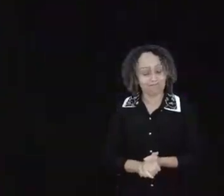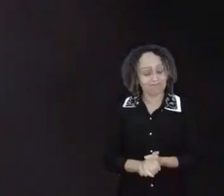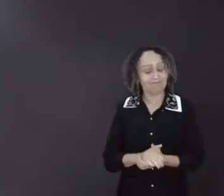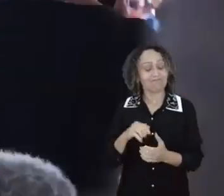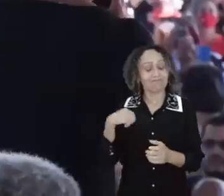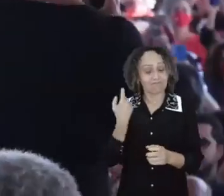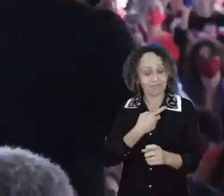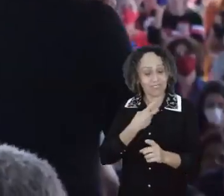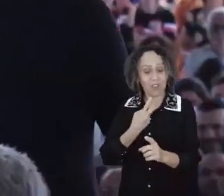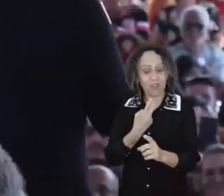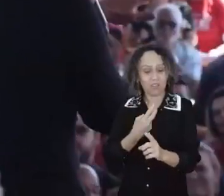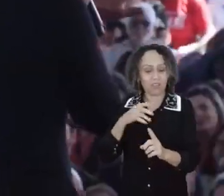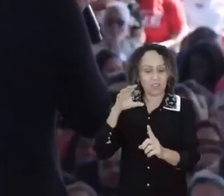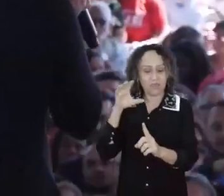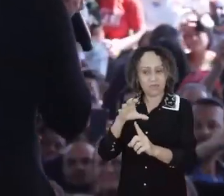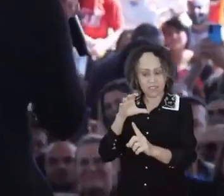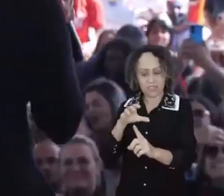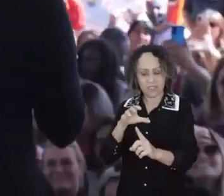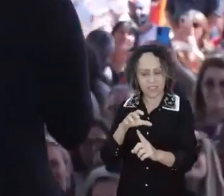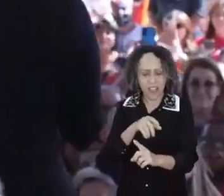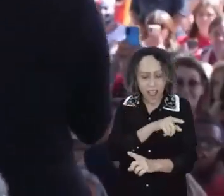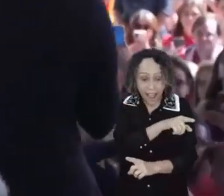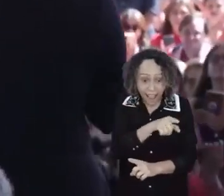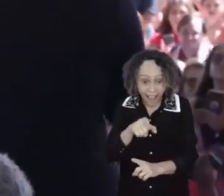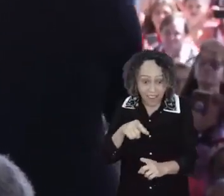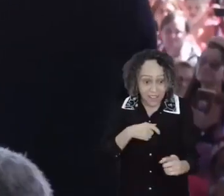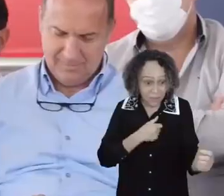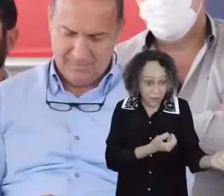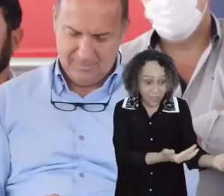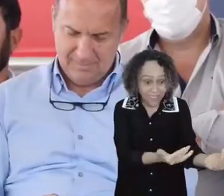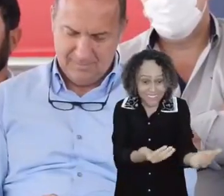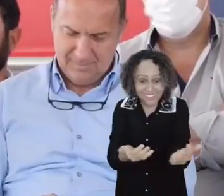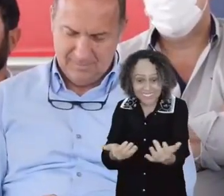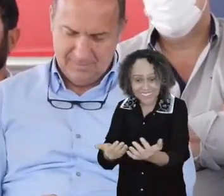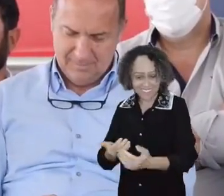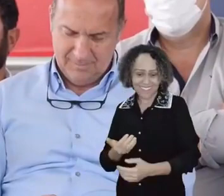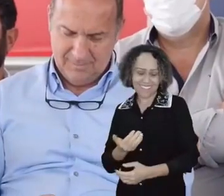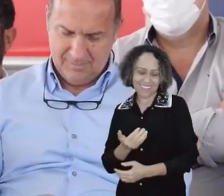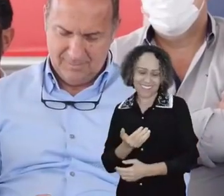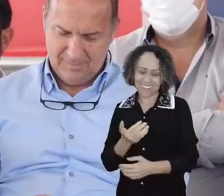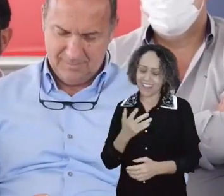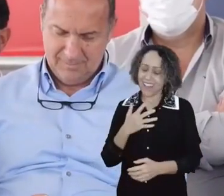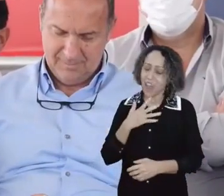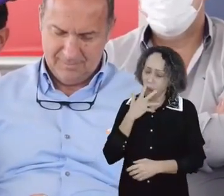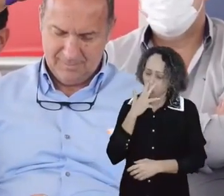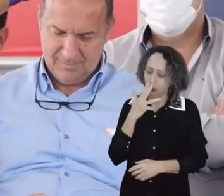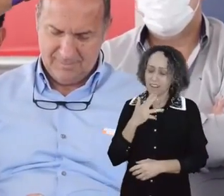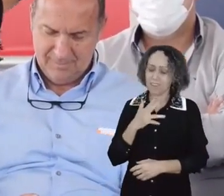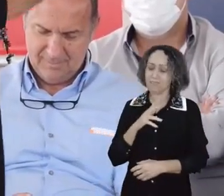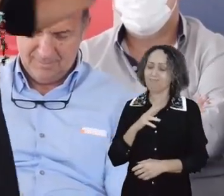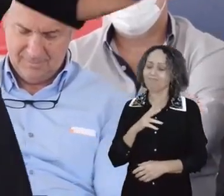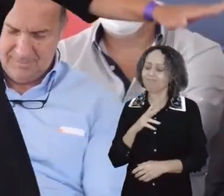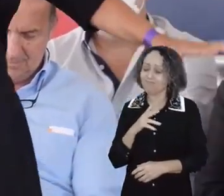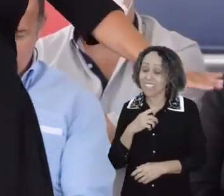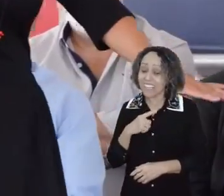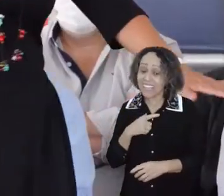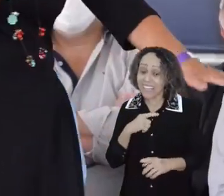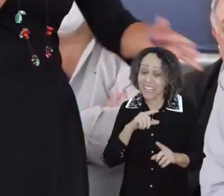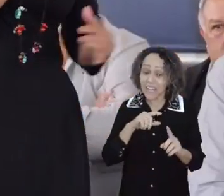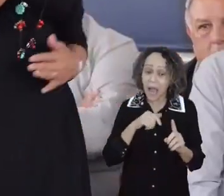Fez muitos de vocês na barriga da mãe de vocês. Porque quando eu estava lá fora, Lula, muitos me mostraram